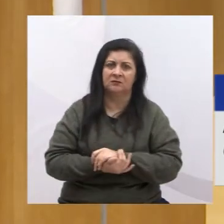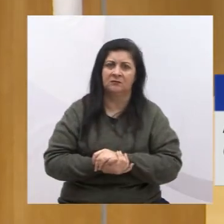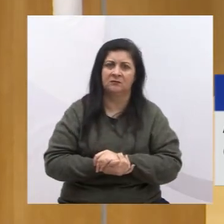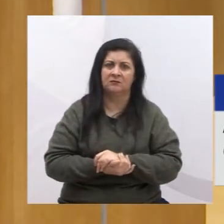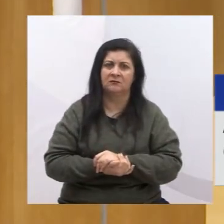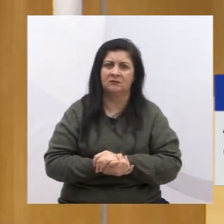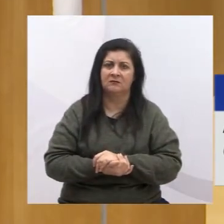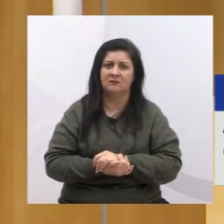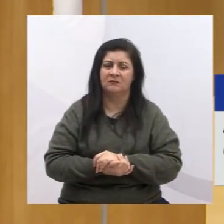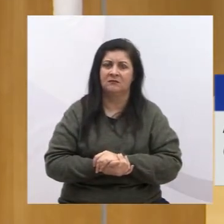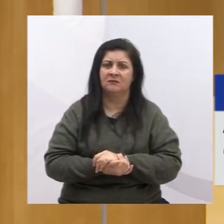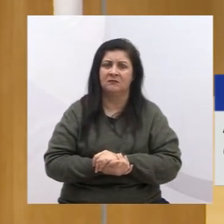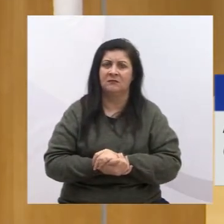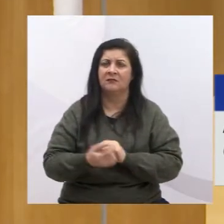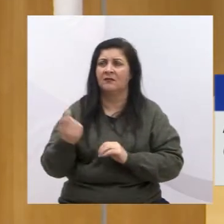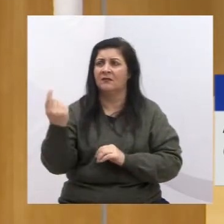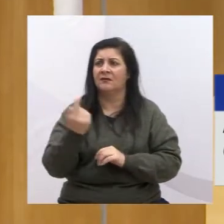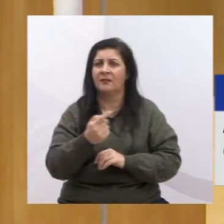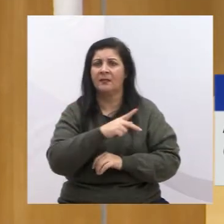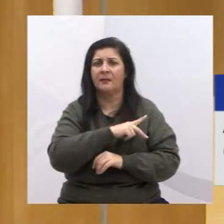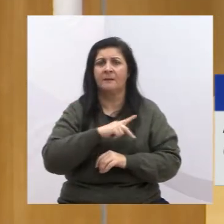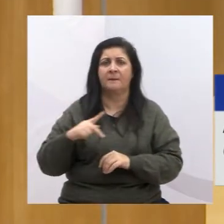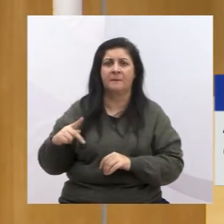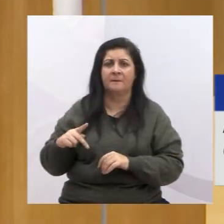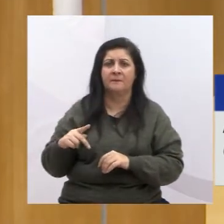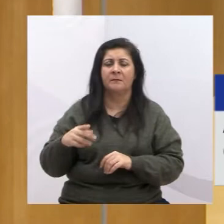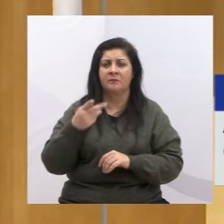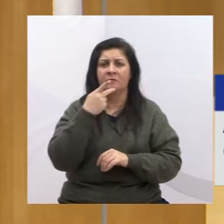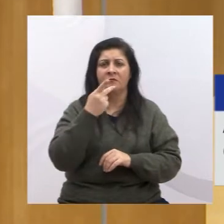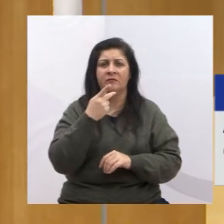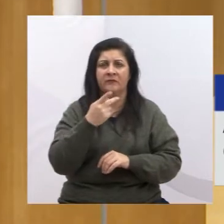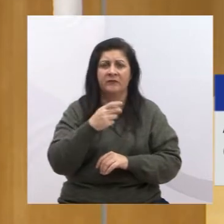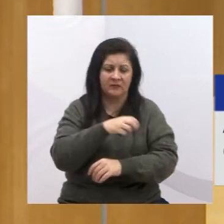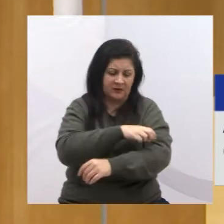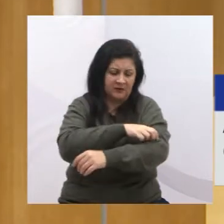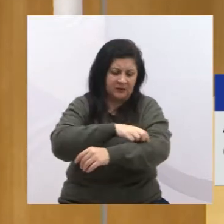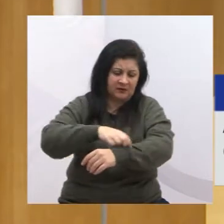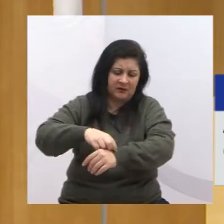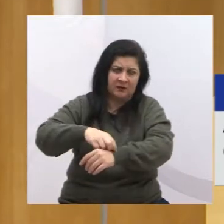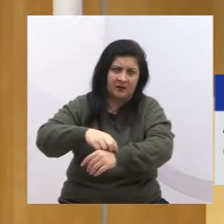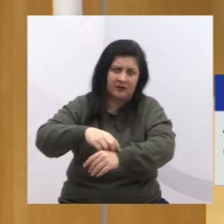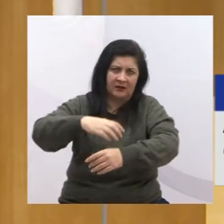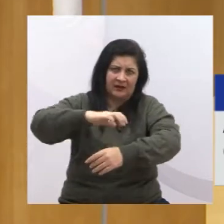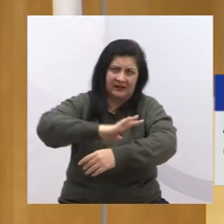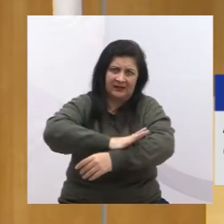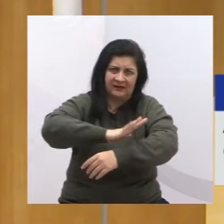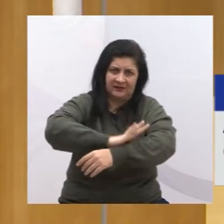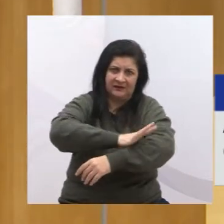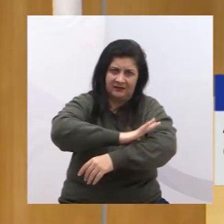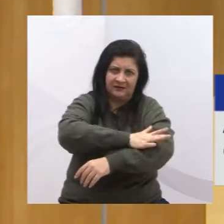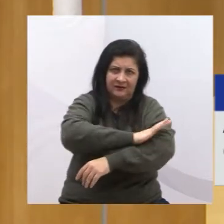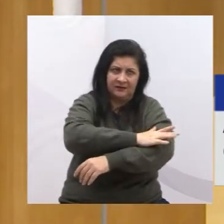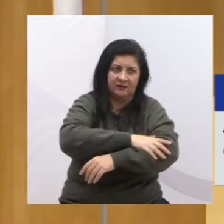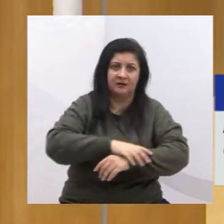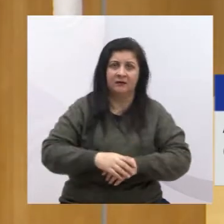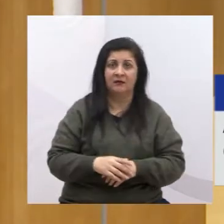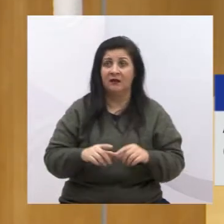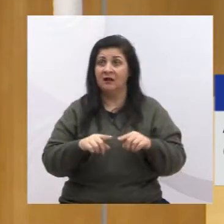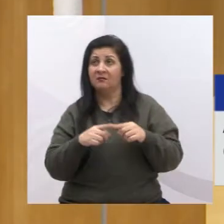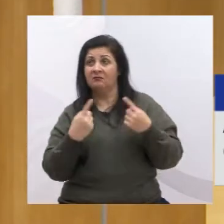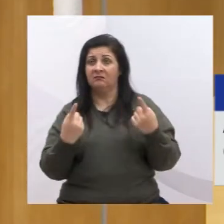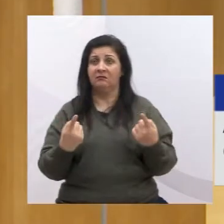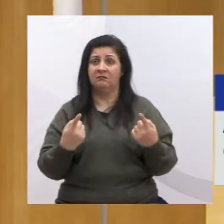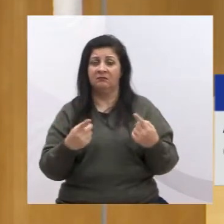Aí nós vem falar aqui, o pastor Timóteo foi falar um dia aqui da calçada que estava interrompida. Ah, mas o munícipe